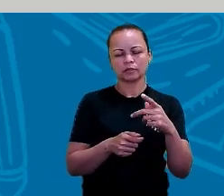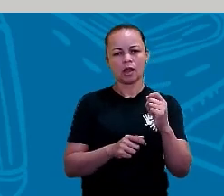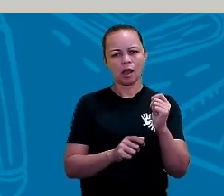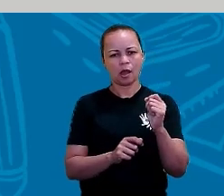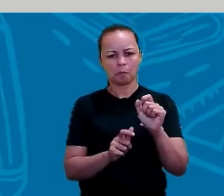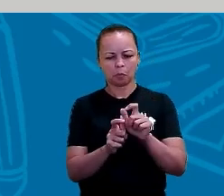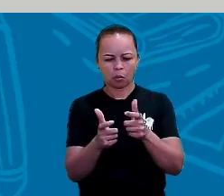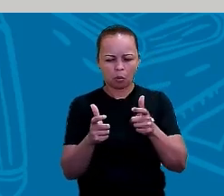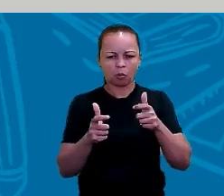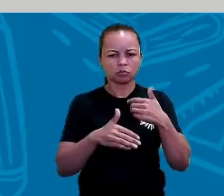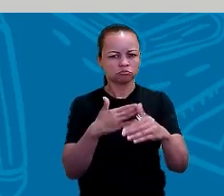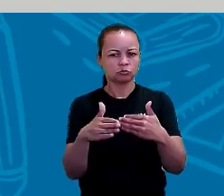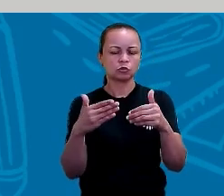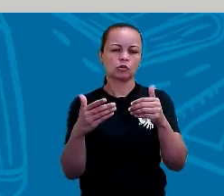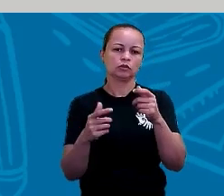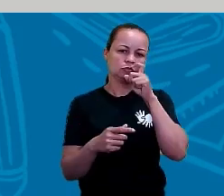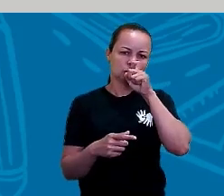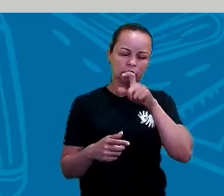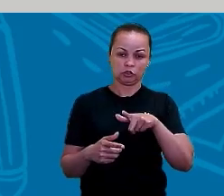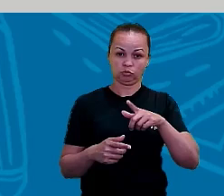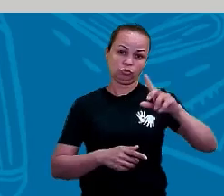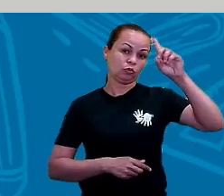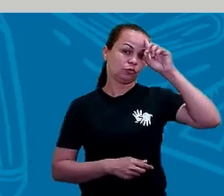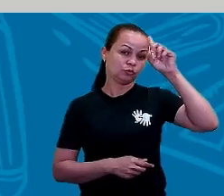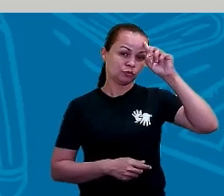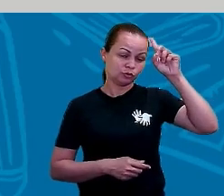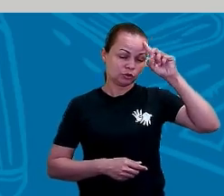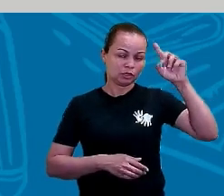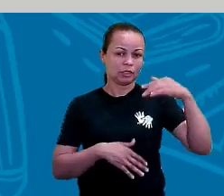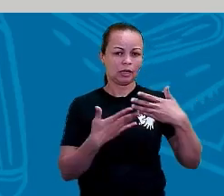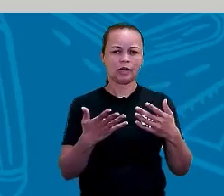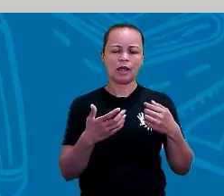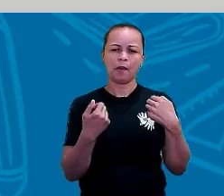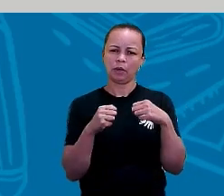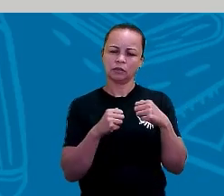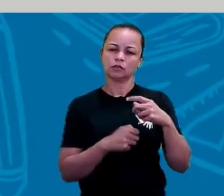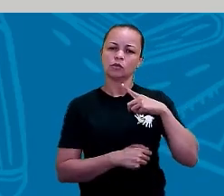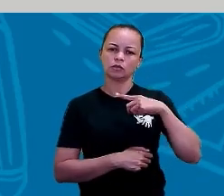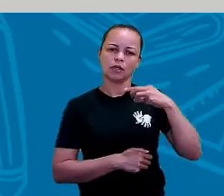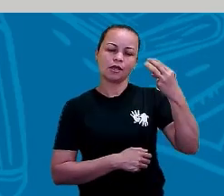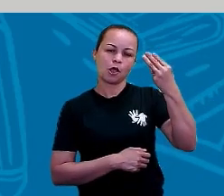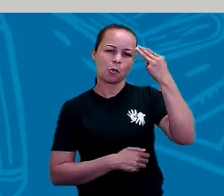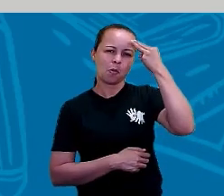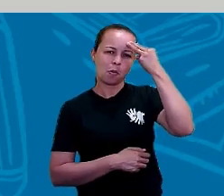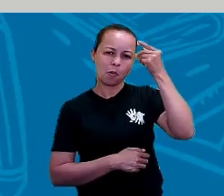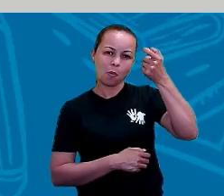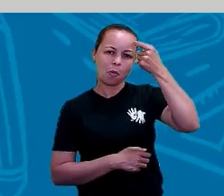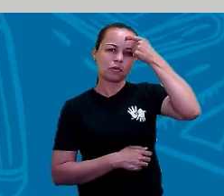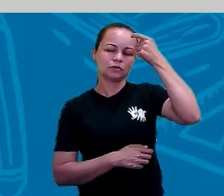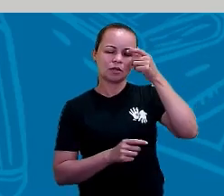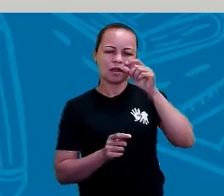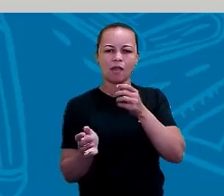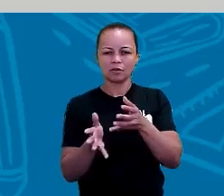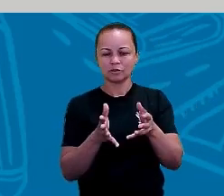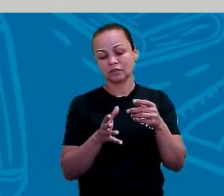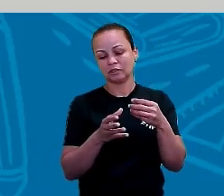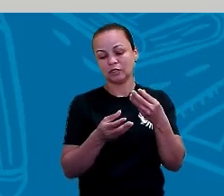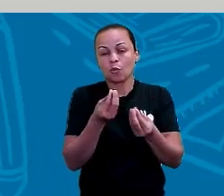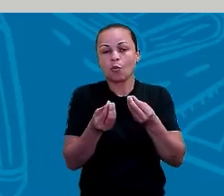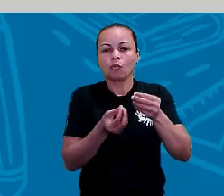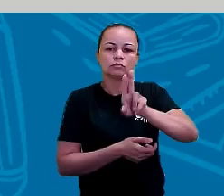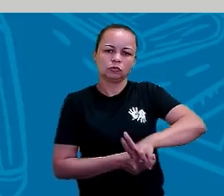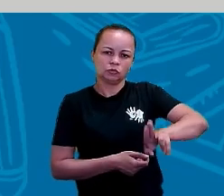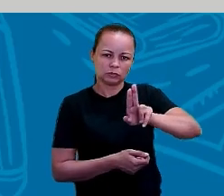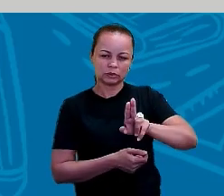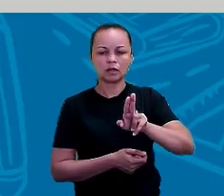A gente gera muito lixo todos os dias, porém a gente tem que ter a consciência de quanto você está usando, como você